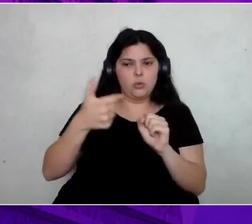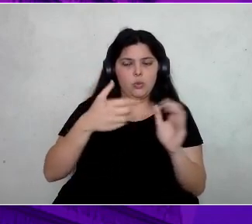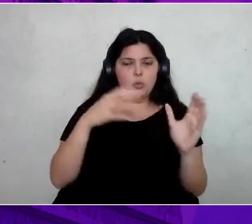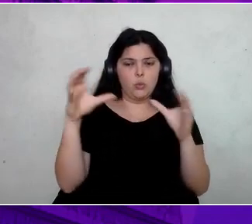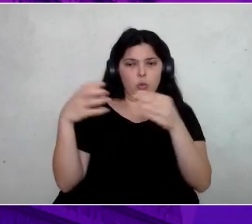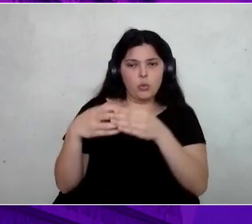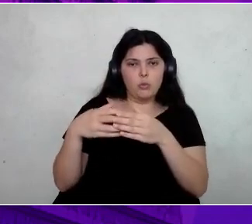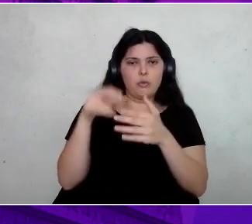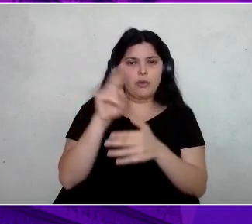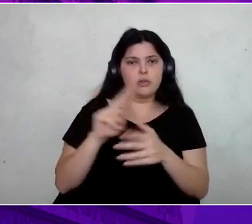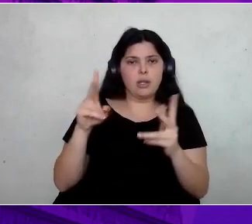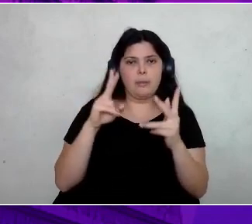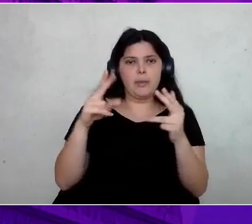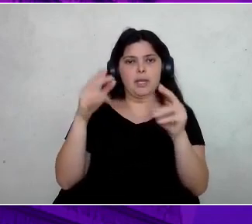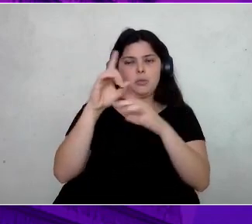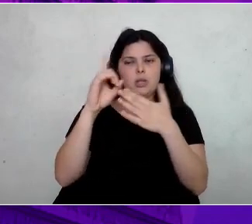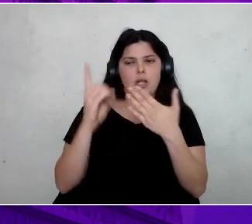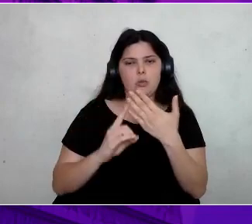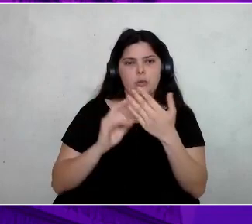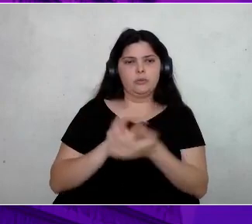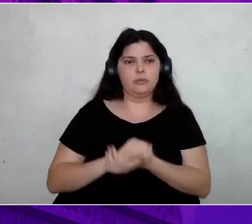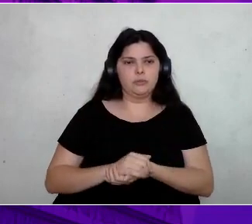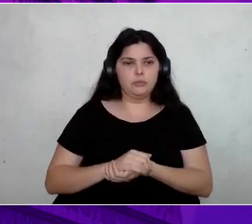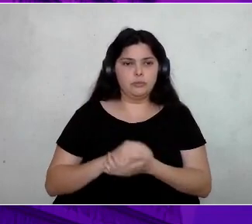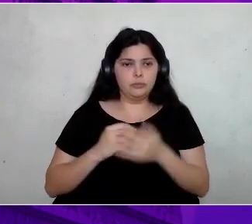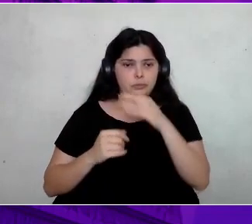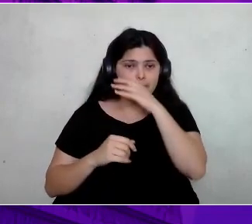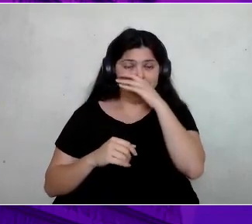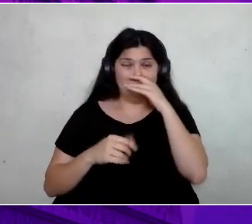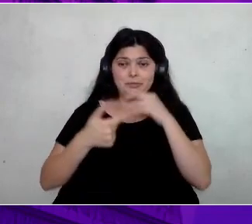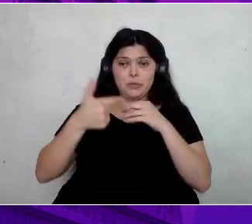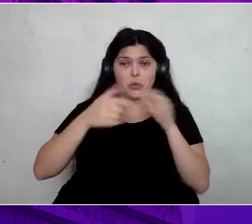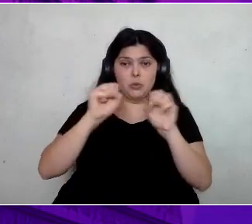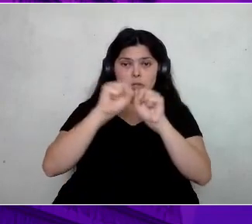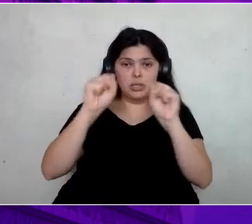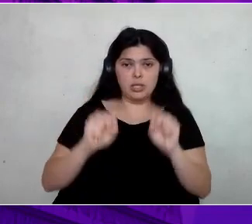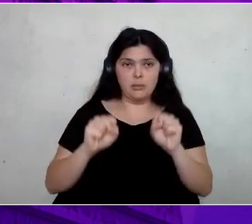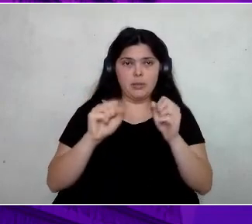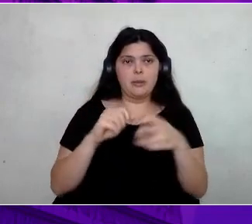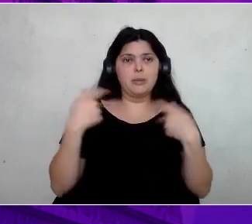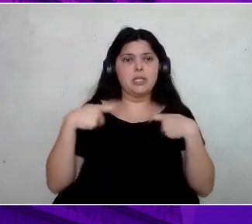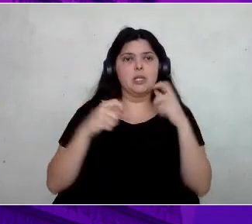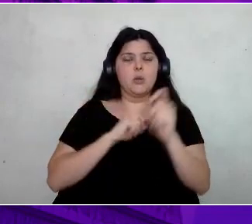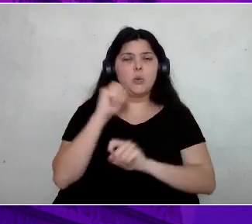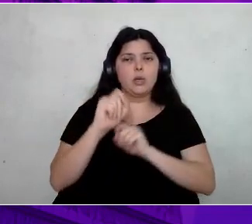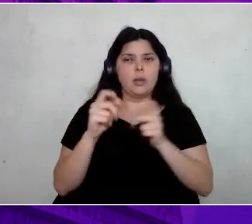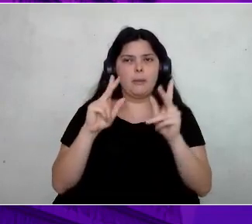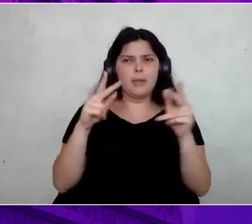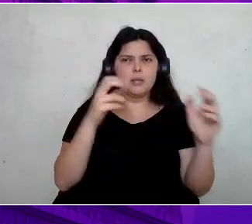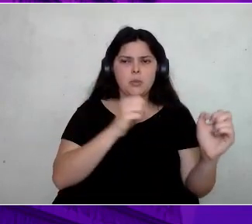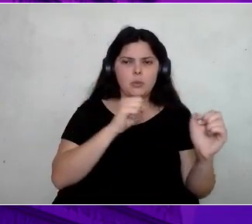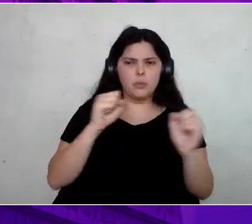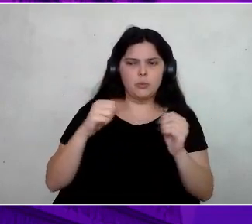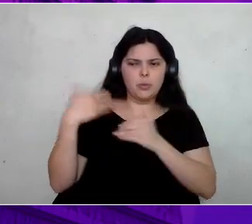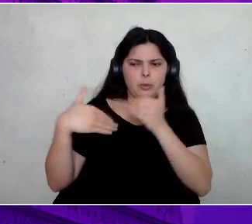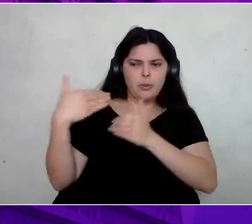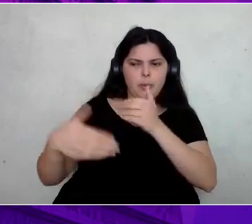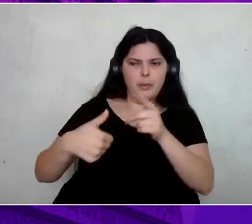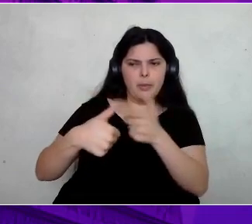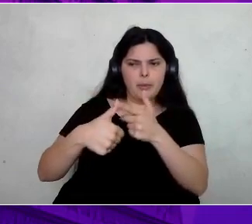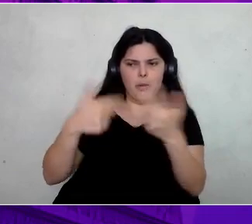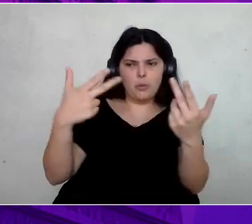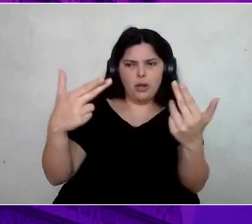mesmos dados. Esse segundo sistema precisa ter o mesmo poder de processamento do primeiro?